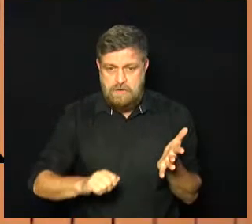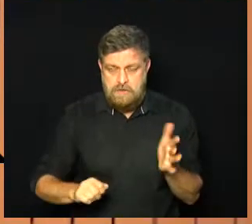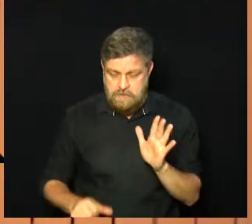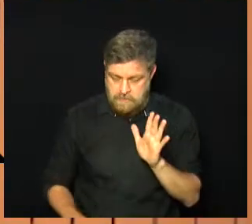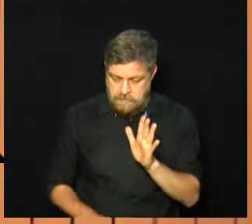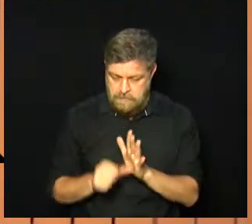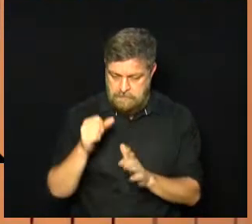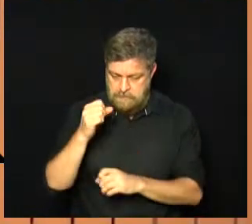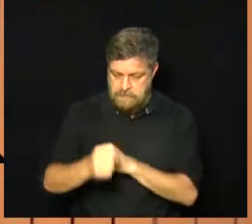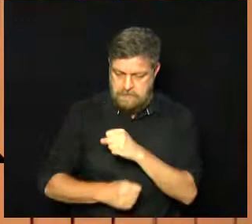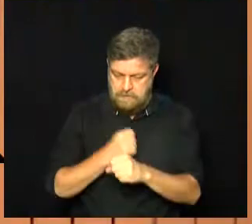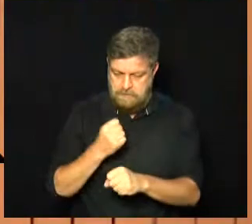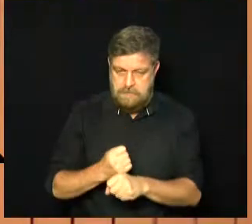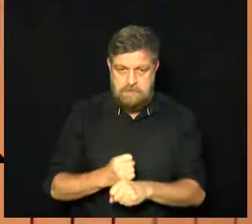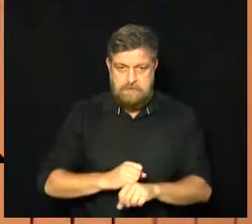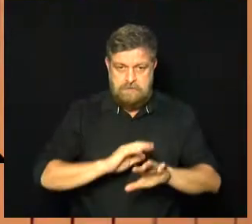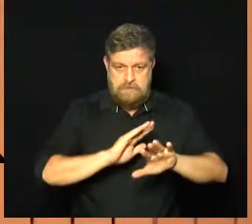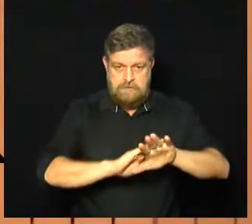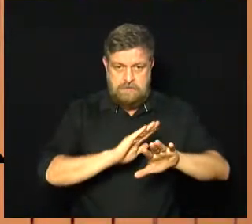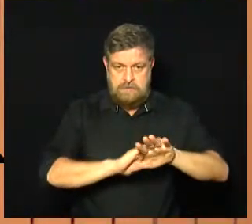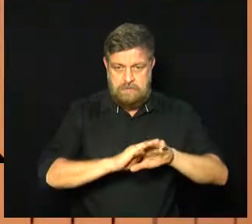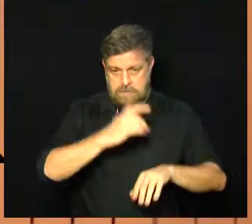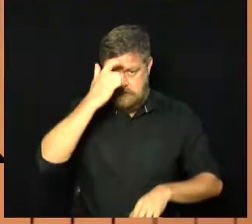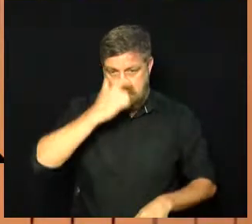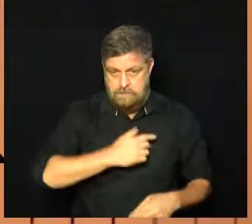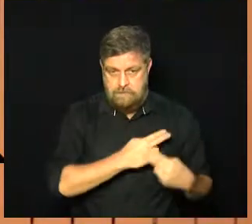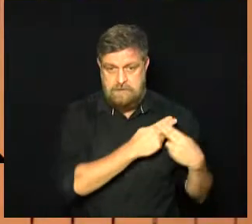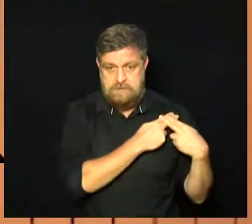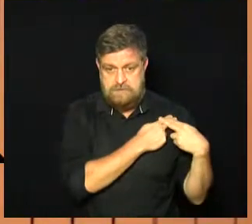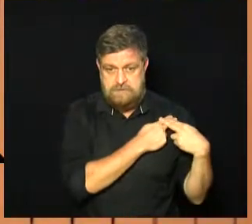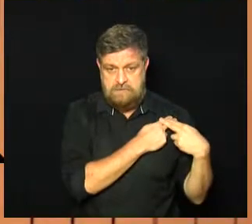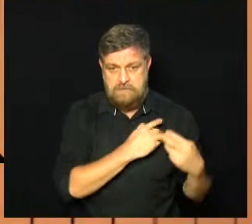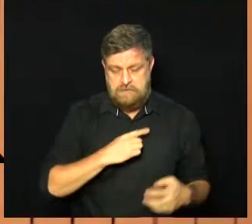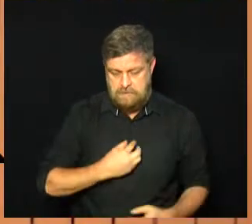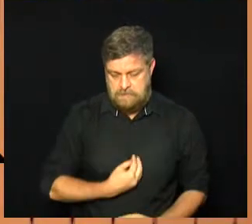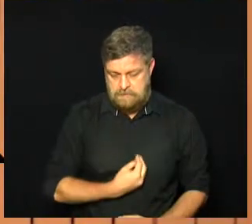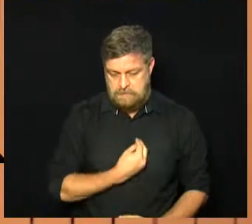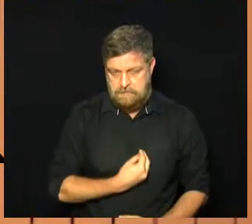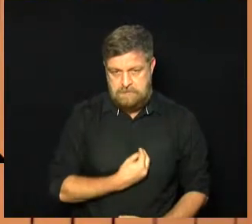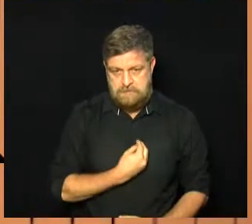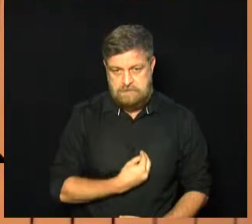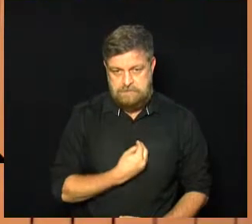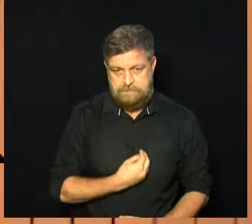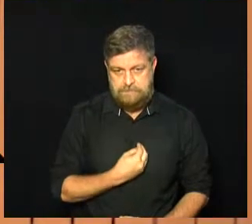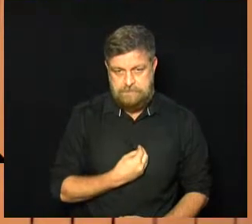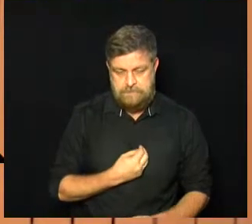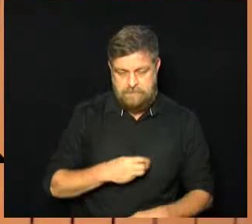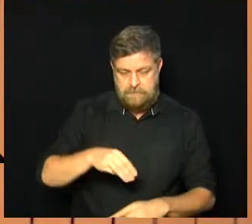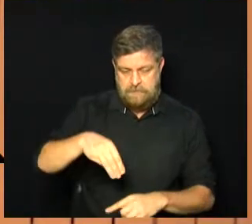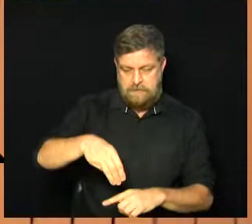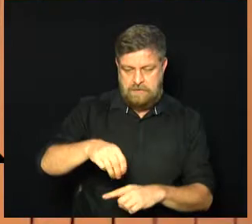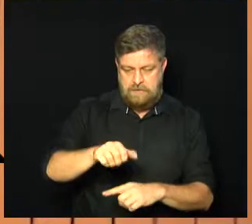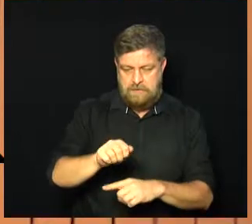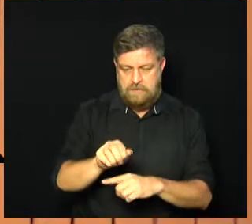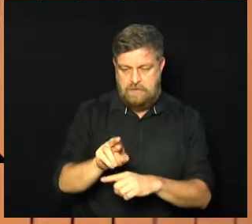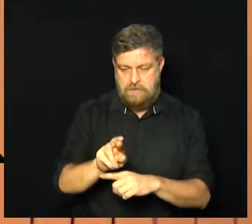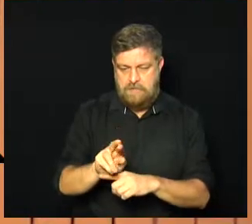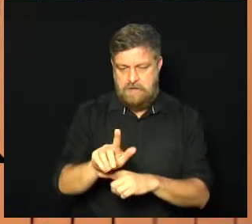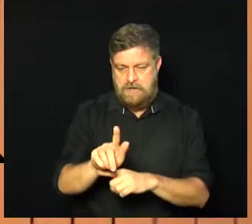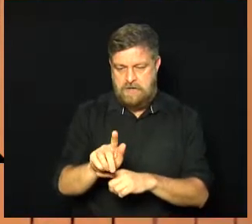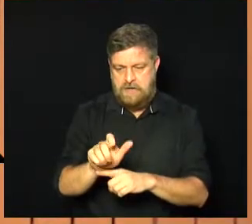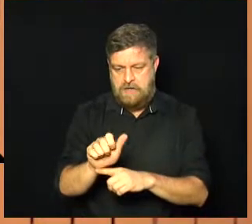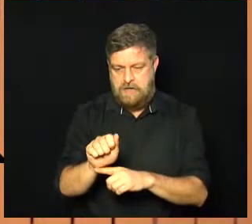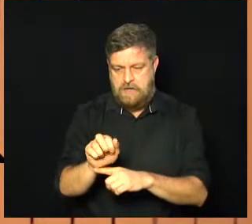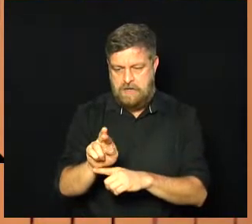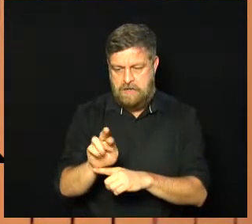né, nessa comissão na minha condução. Hoje a gente tem a presença aqui da Margarete Aguilera, chefe de gabinete